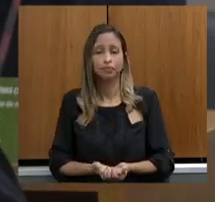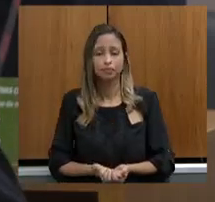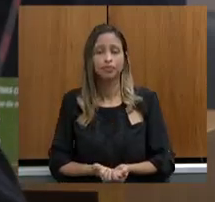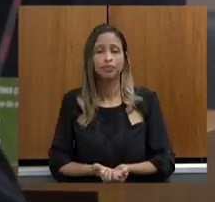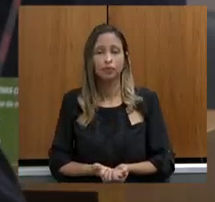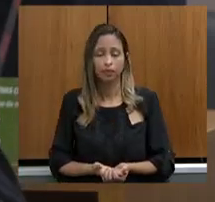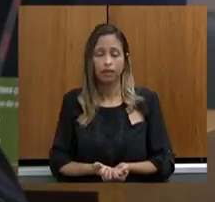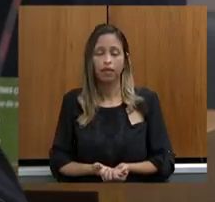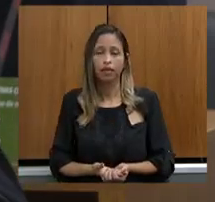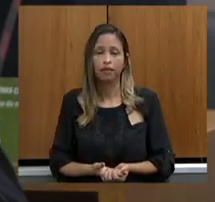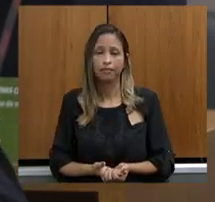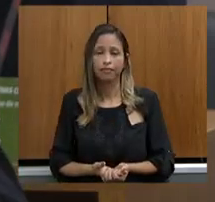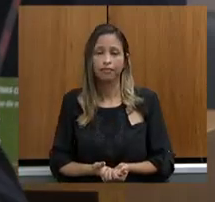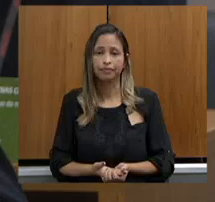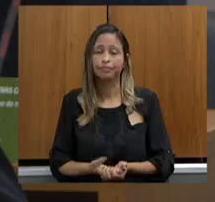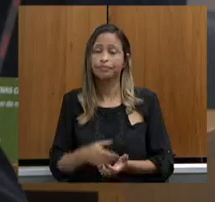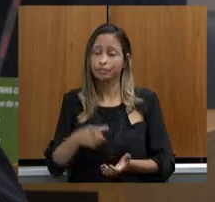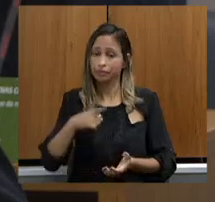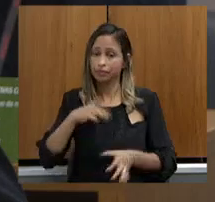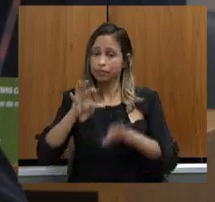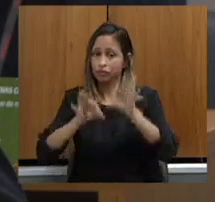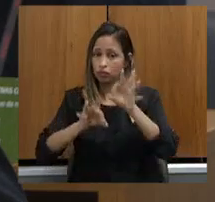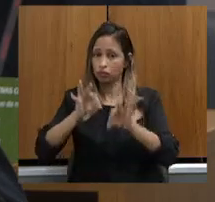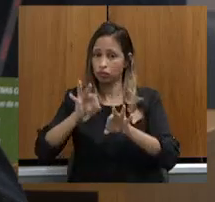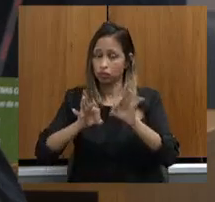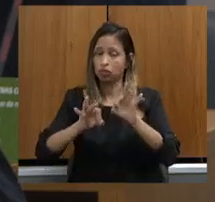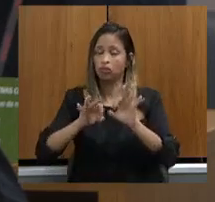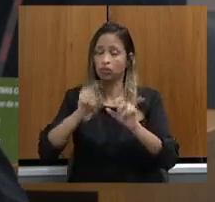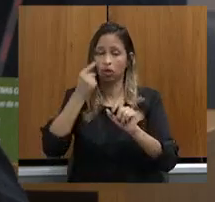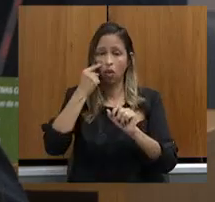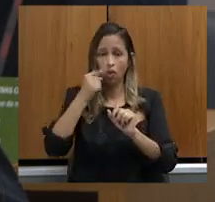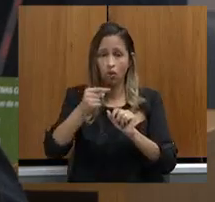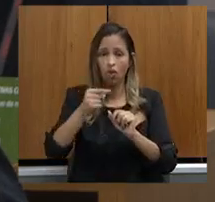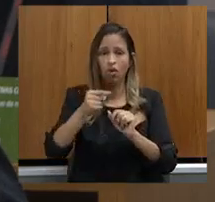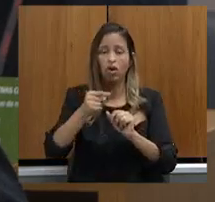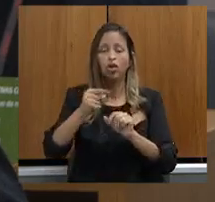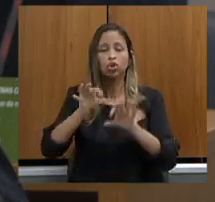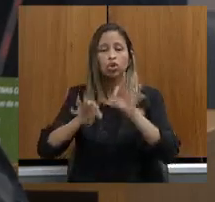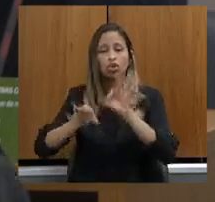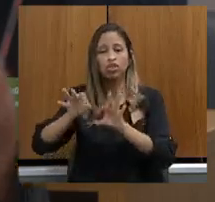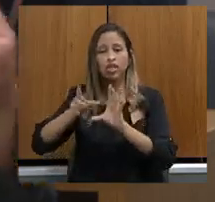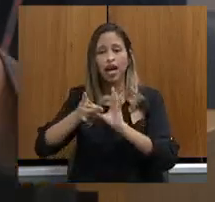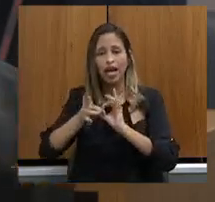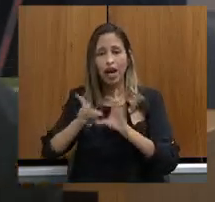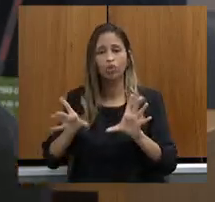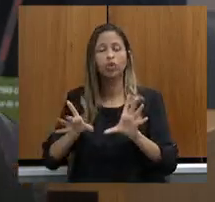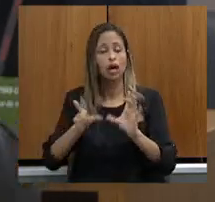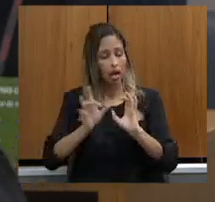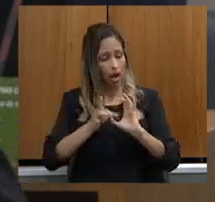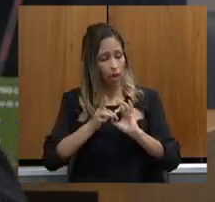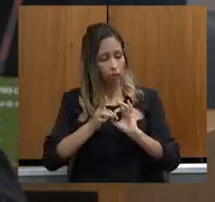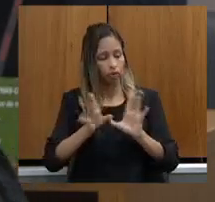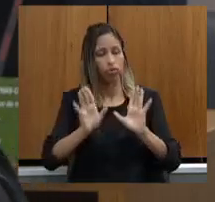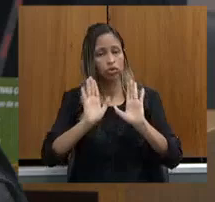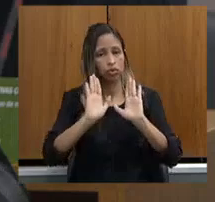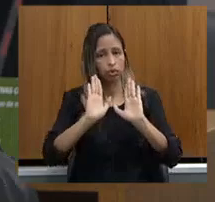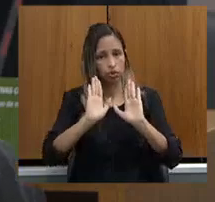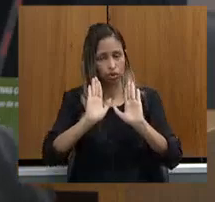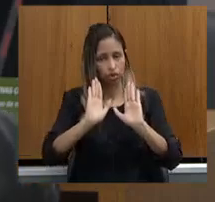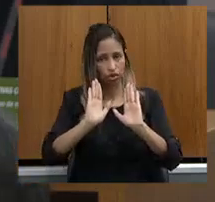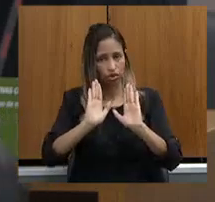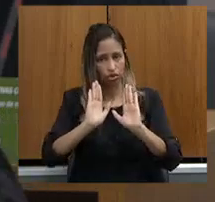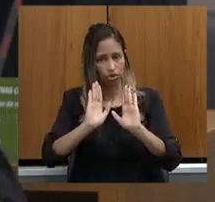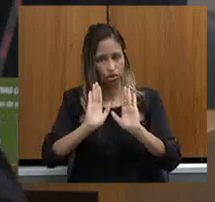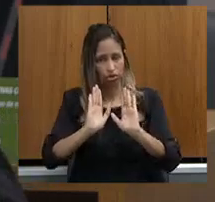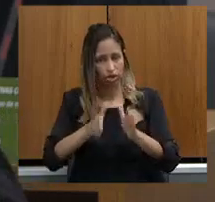tem que ter recorrido junto se é ter sido bom nesse ponto porque o judiciário autorizar autorizou logo passa